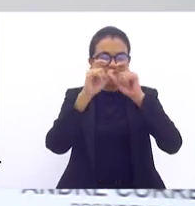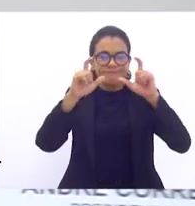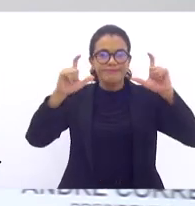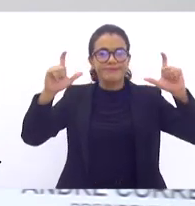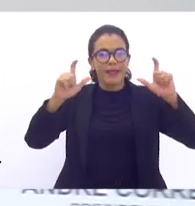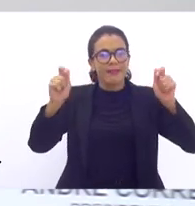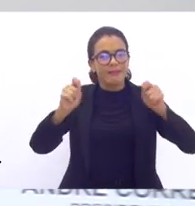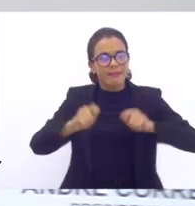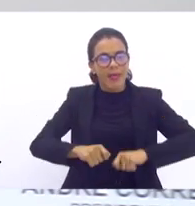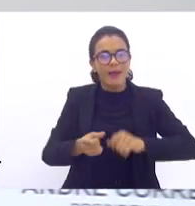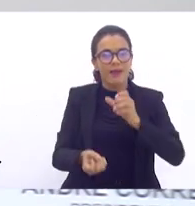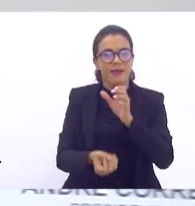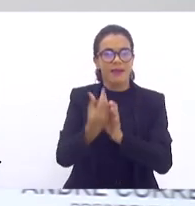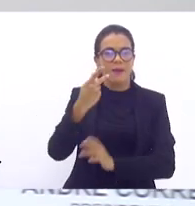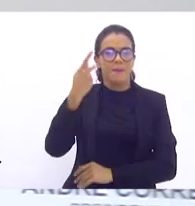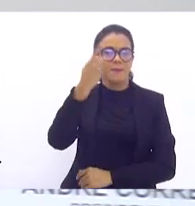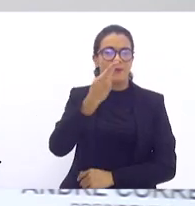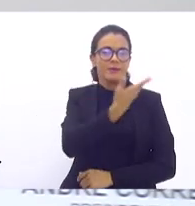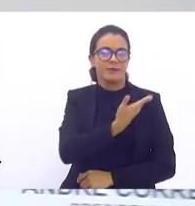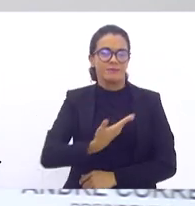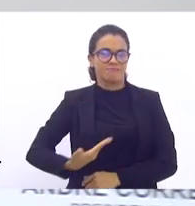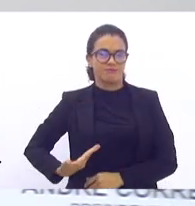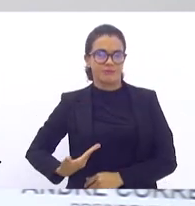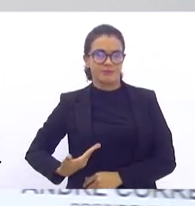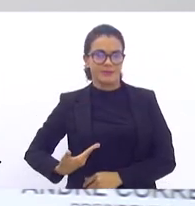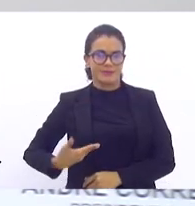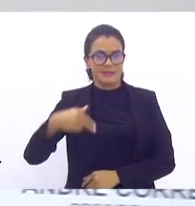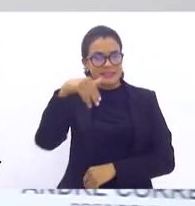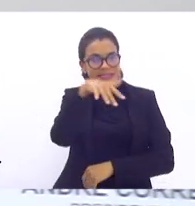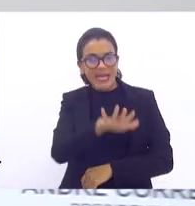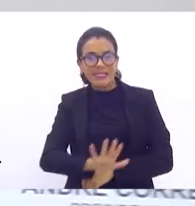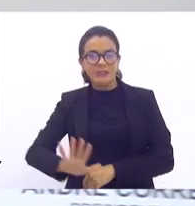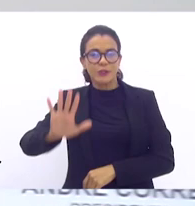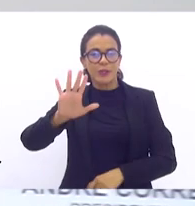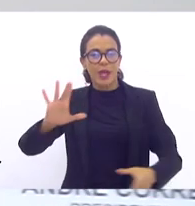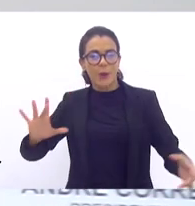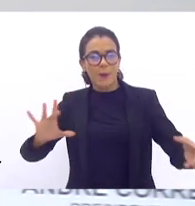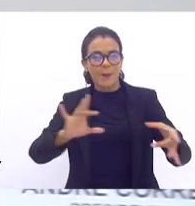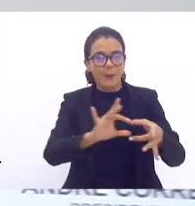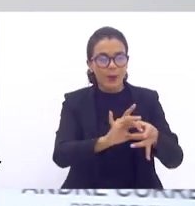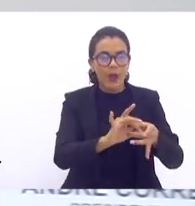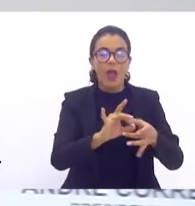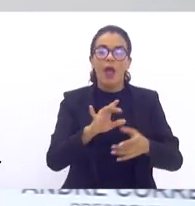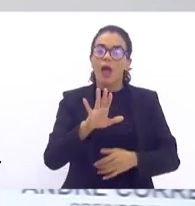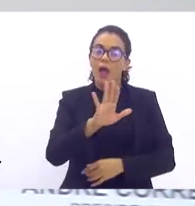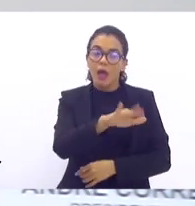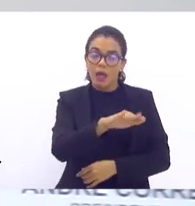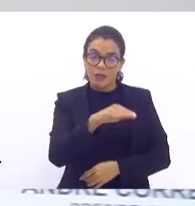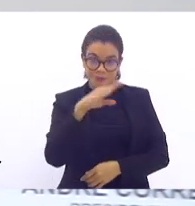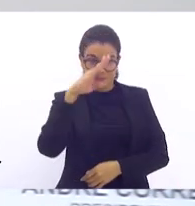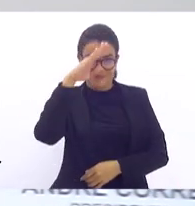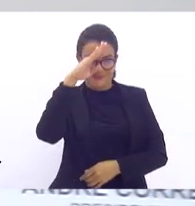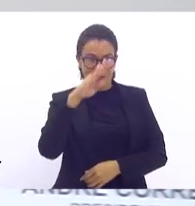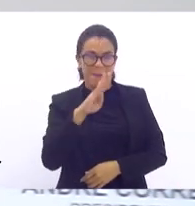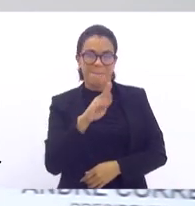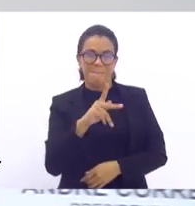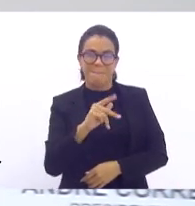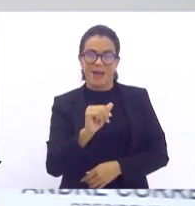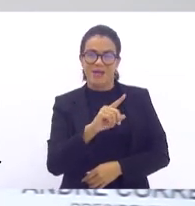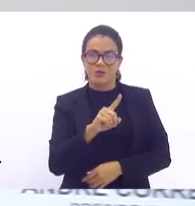uma política pública Nacional integrada E por incrível que pareça me faz falar pela saúde